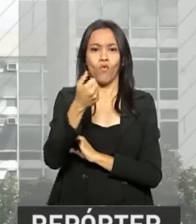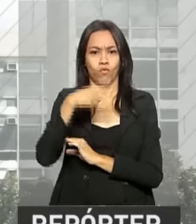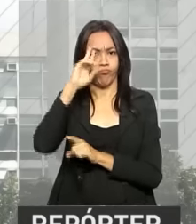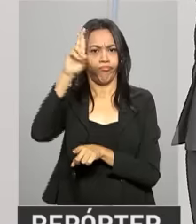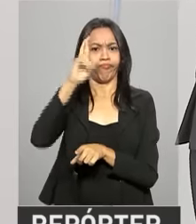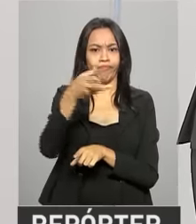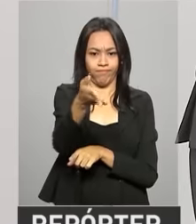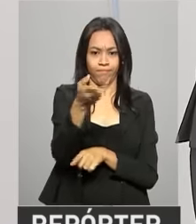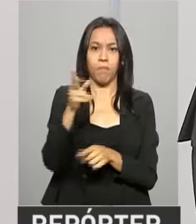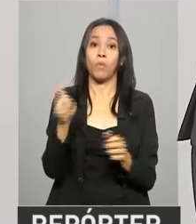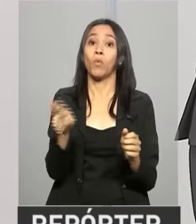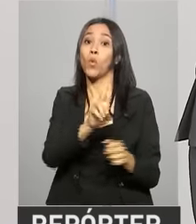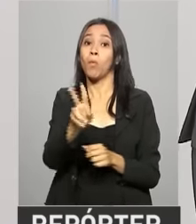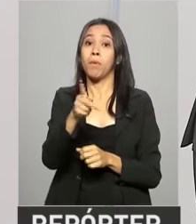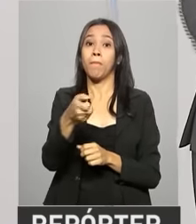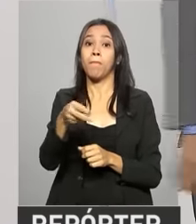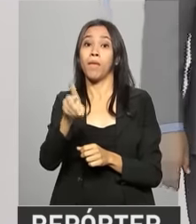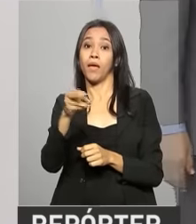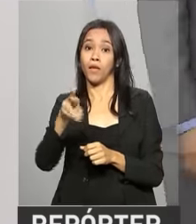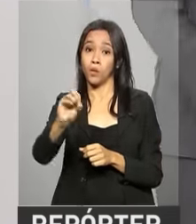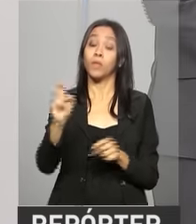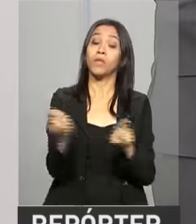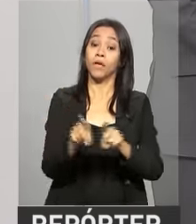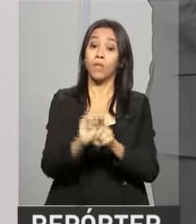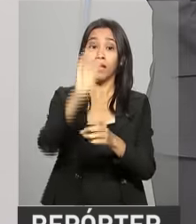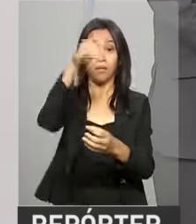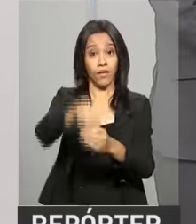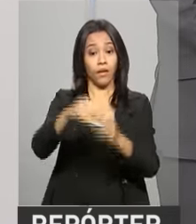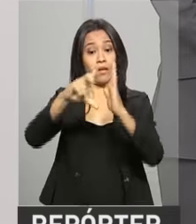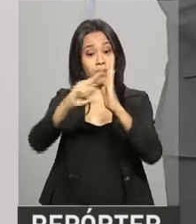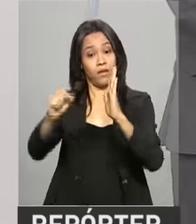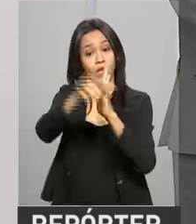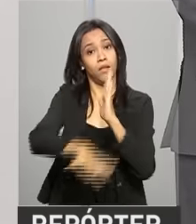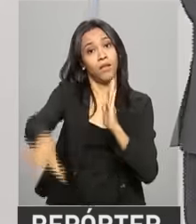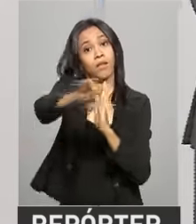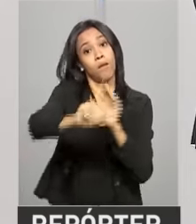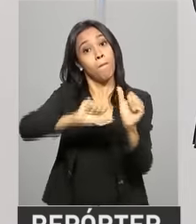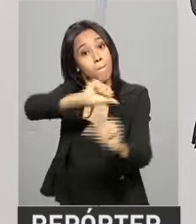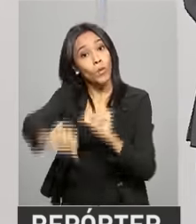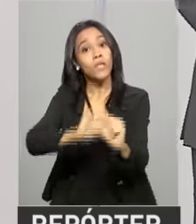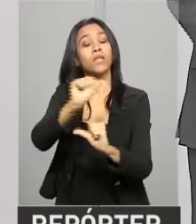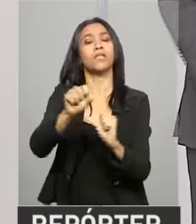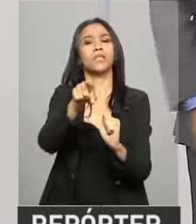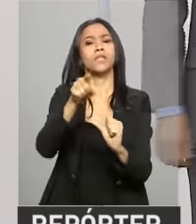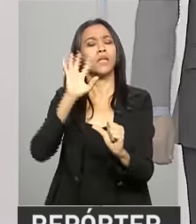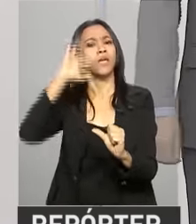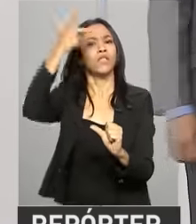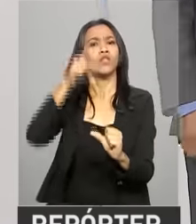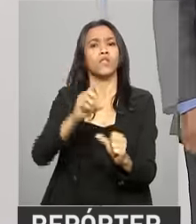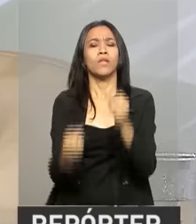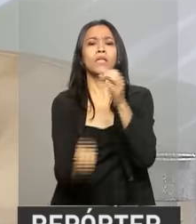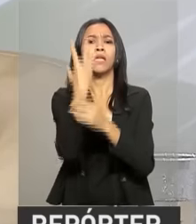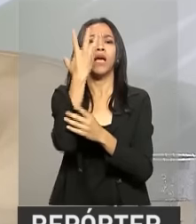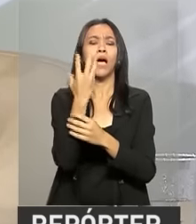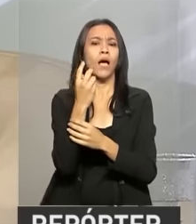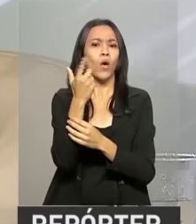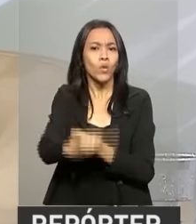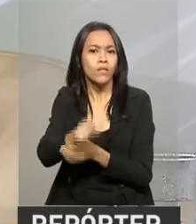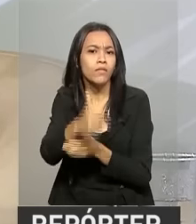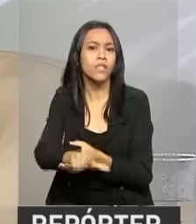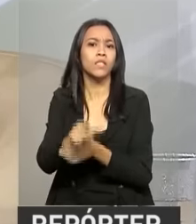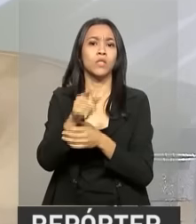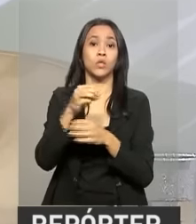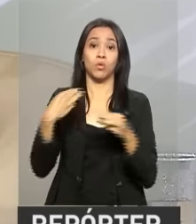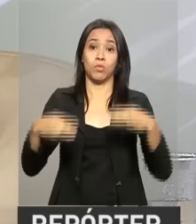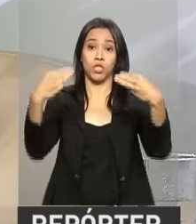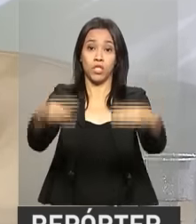parente a Explanada também teve mudanças nesse período o governo decidiu recriar o ministério da cultura e após gravações